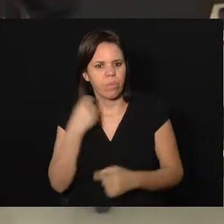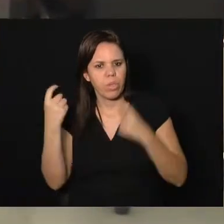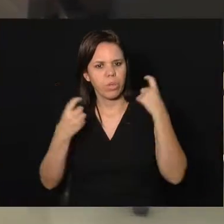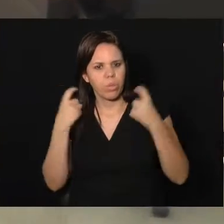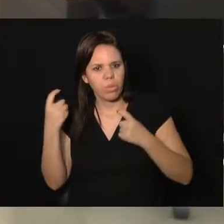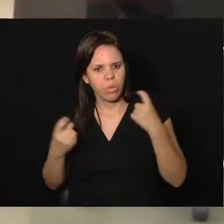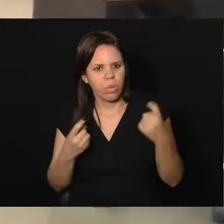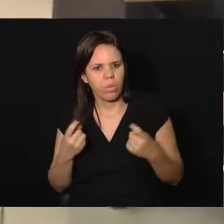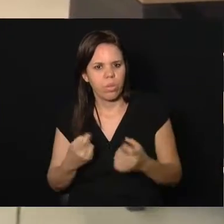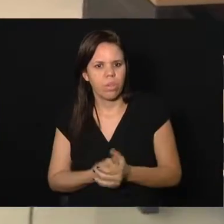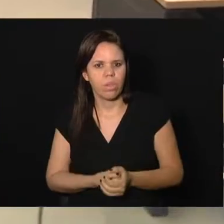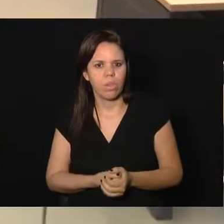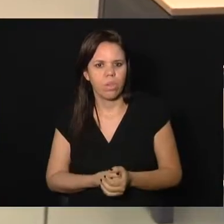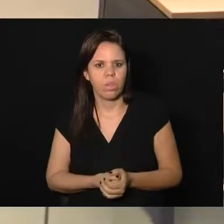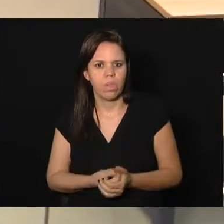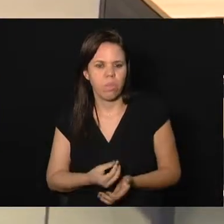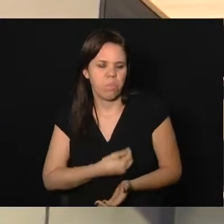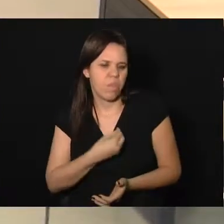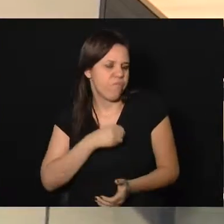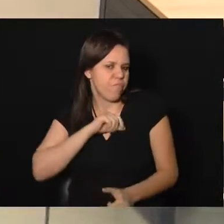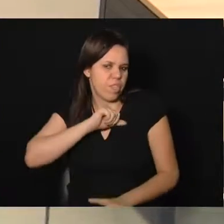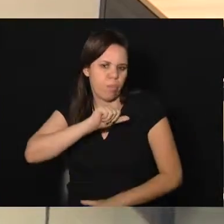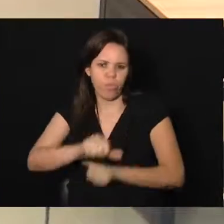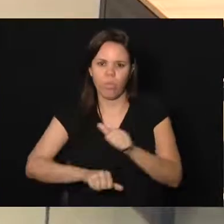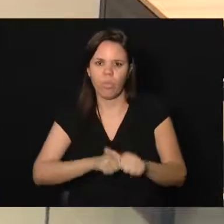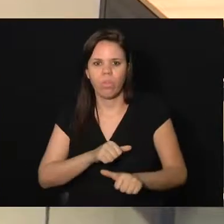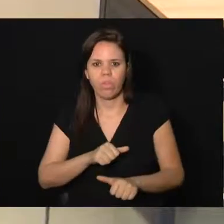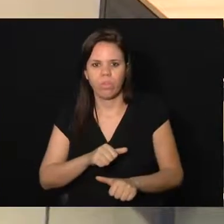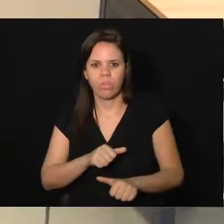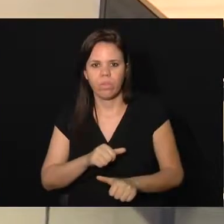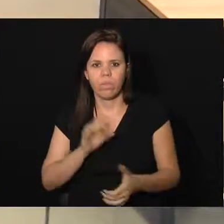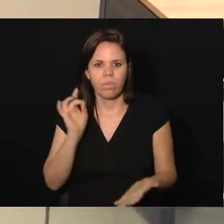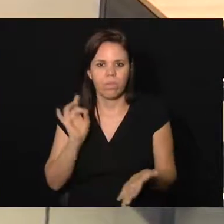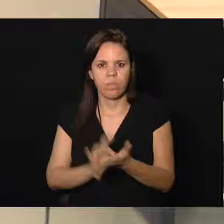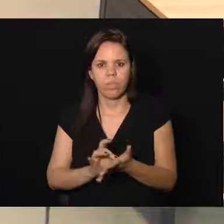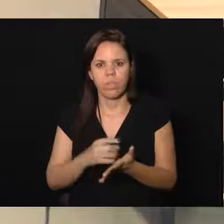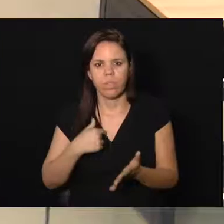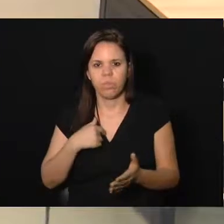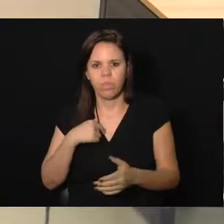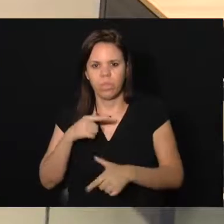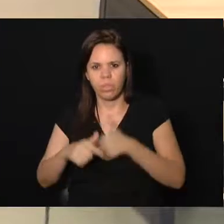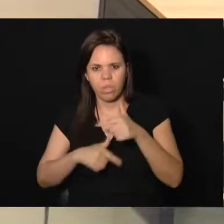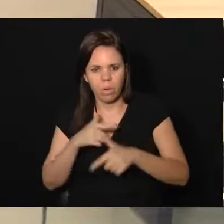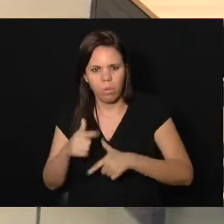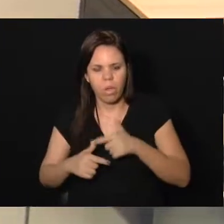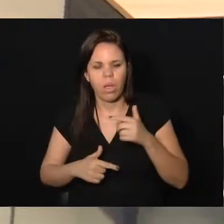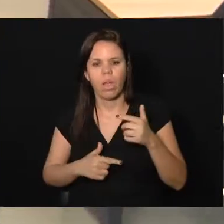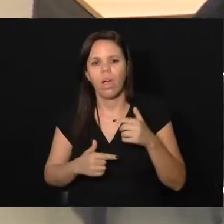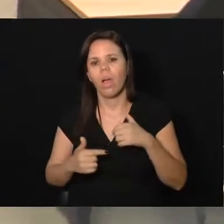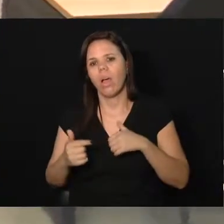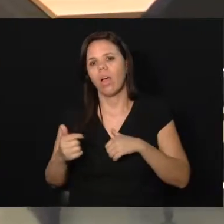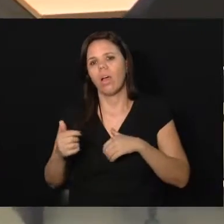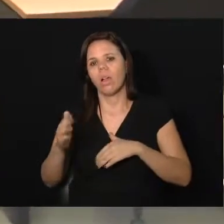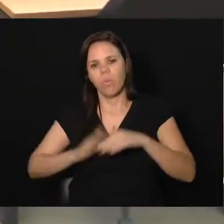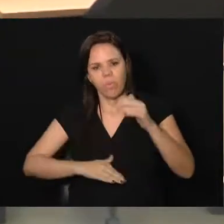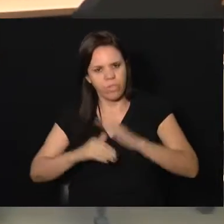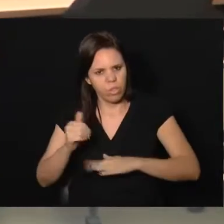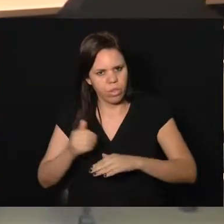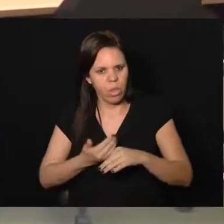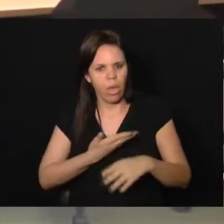preocupar em ser cidadão, a minha vida mudou. Inclusive a minha carreira profissional, as minhas relações de